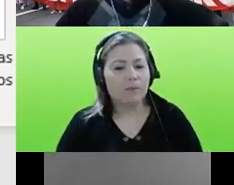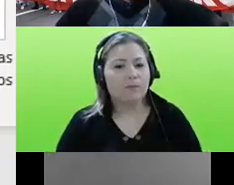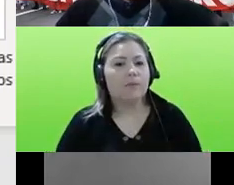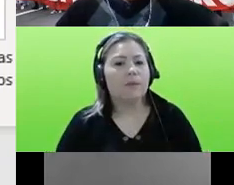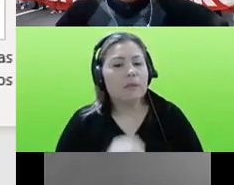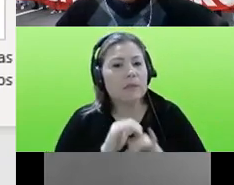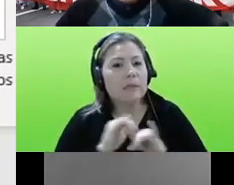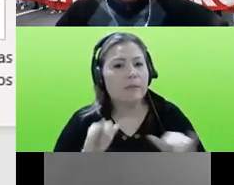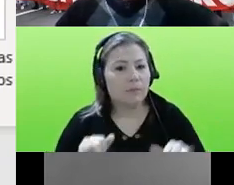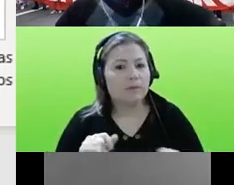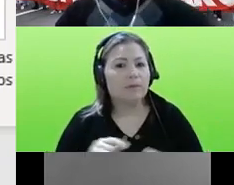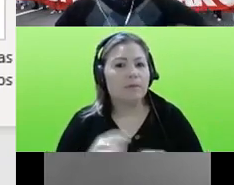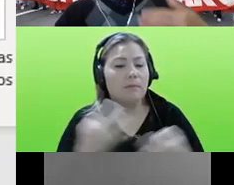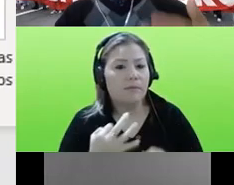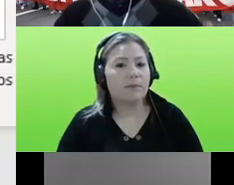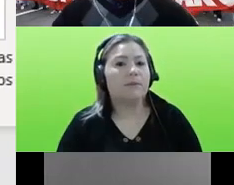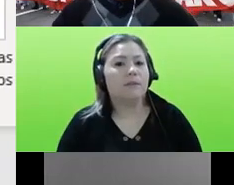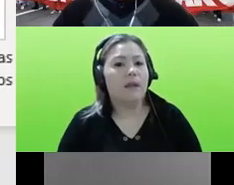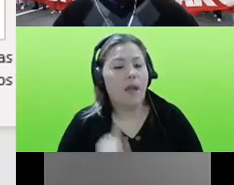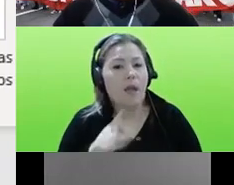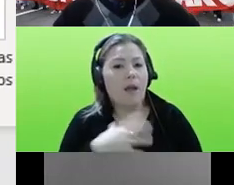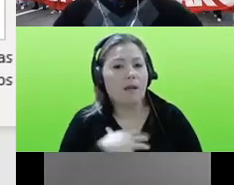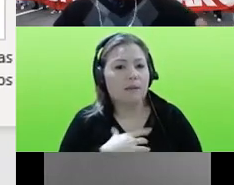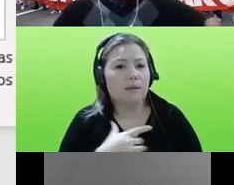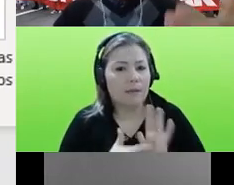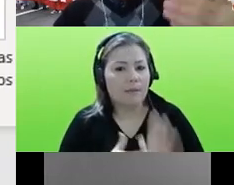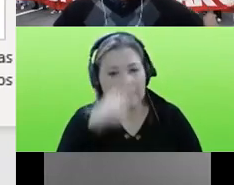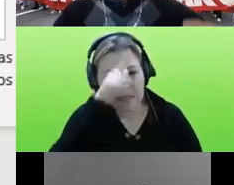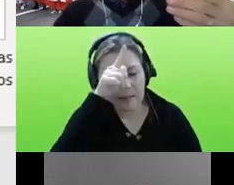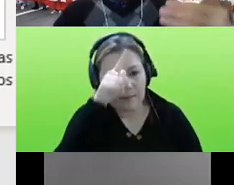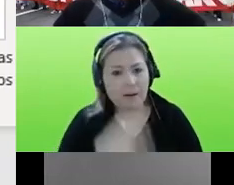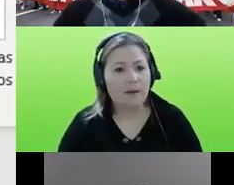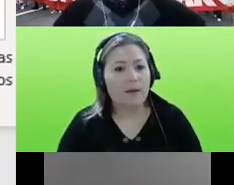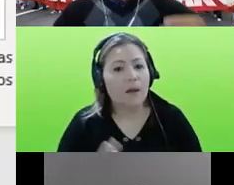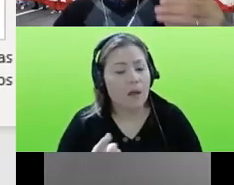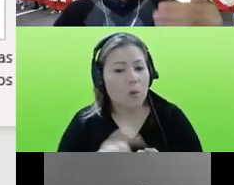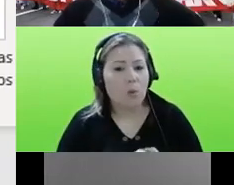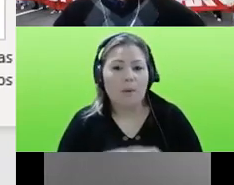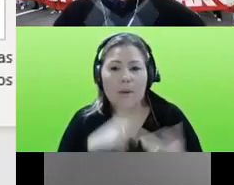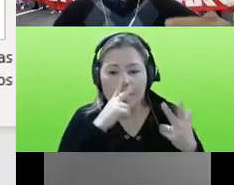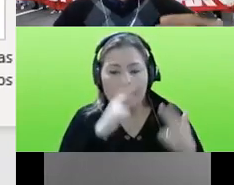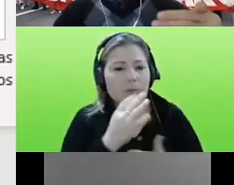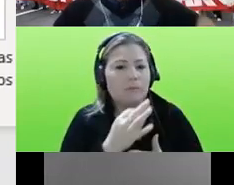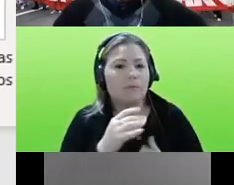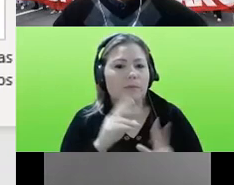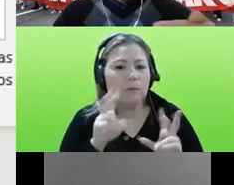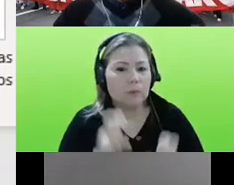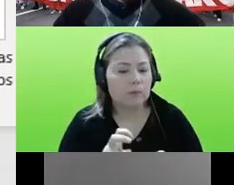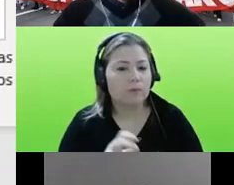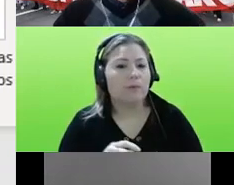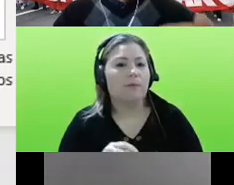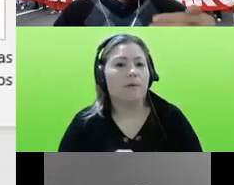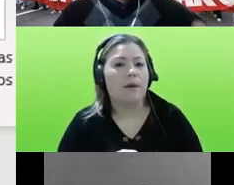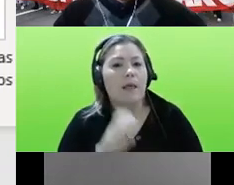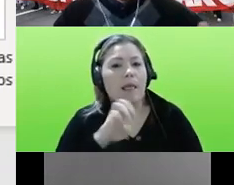publicidade, Öffentlichkeit, é assim que o termo aparece em alemão, retomando o mesmo termo empregado por Immanuel